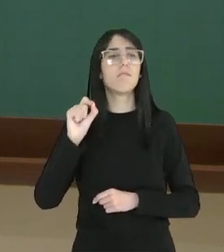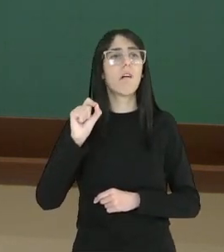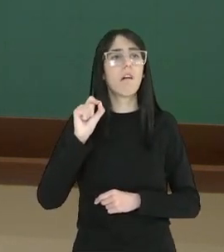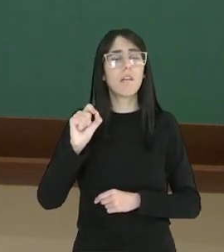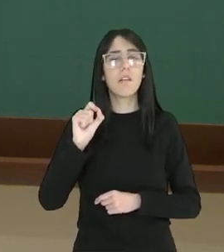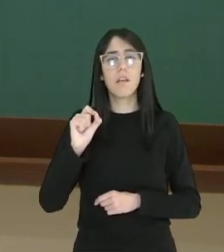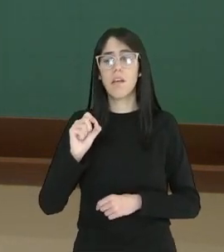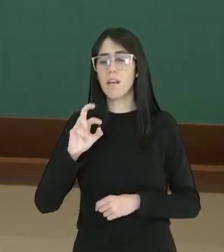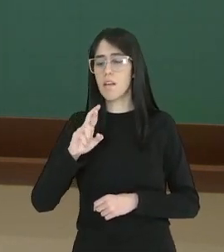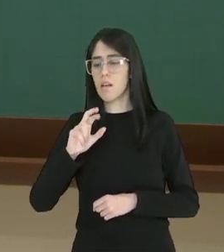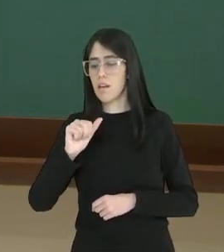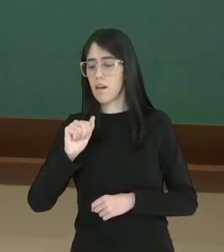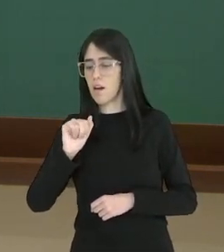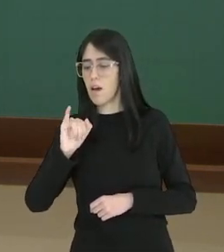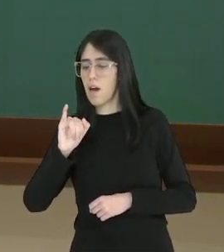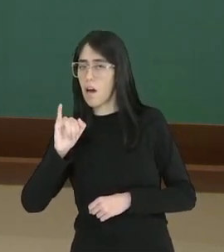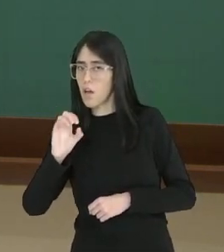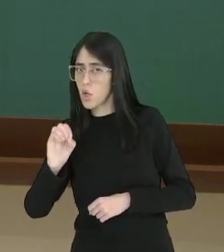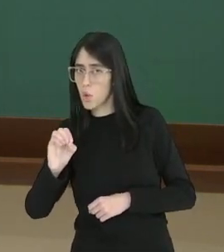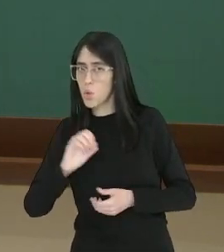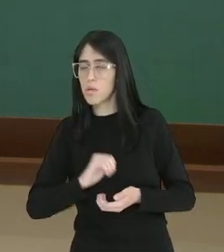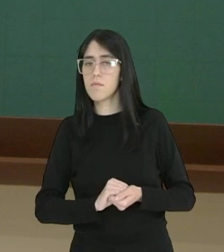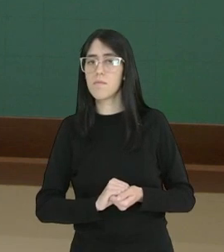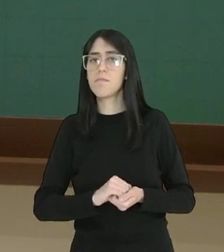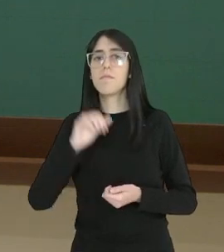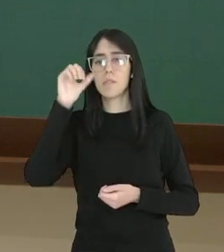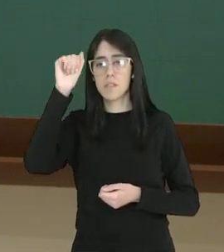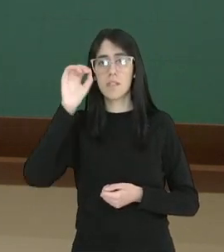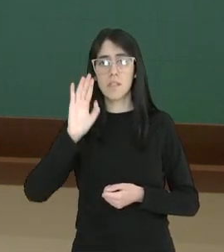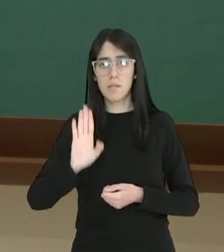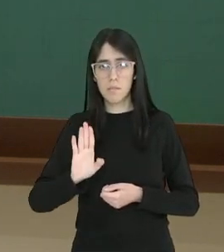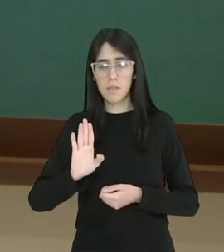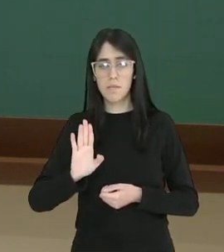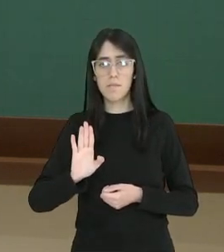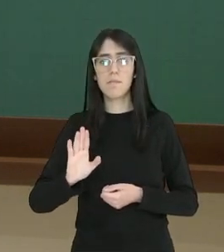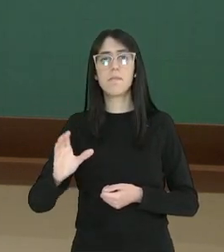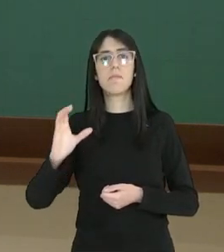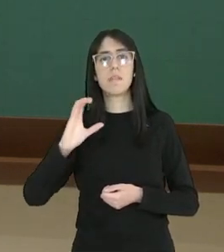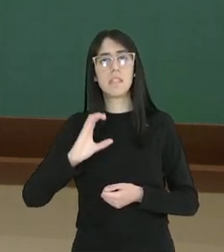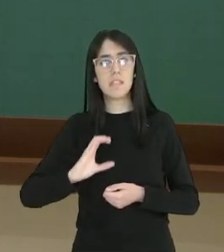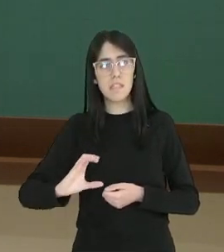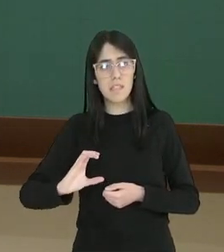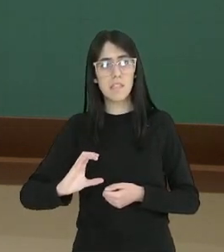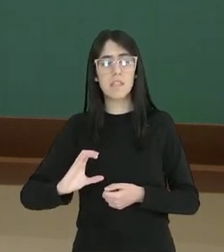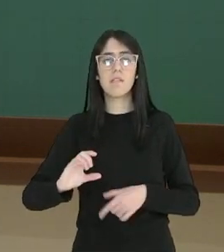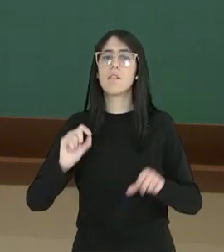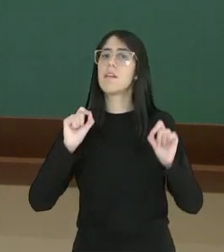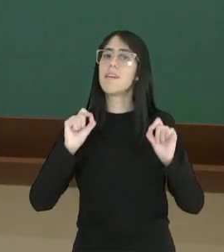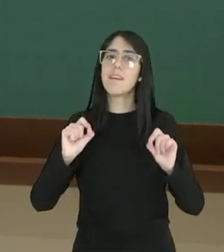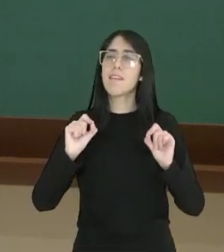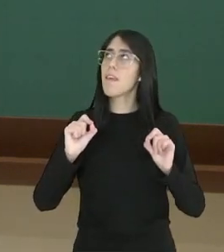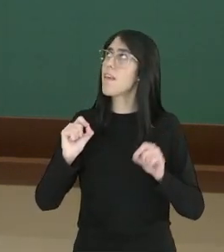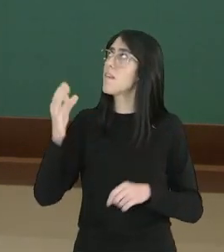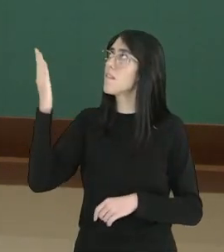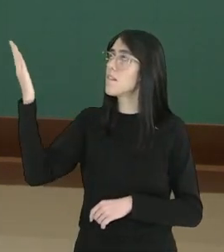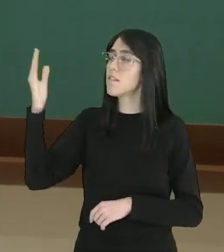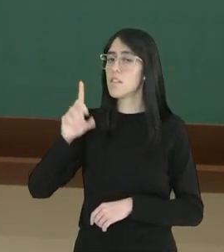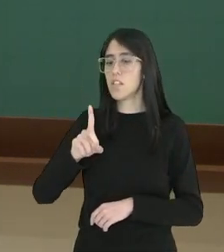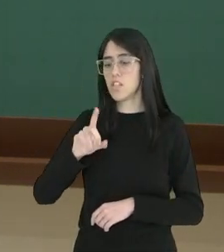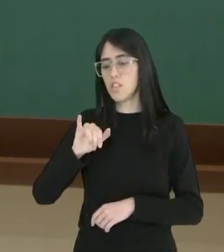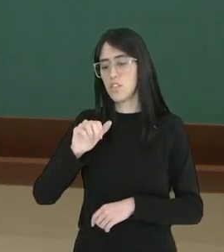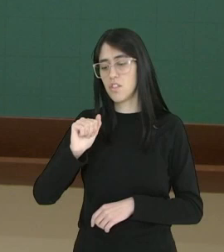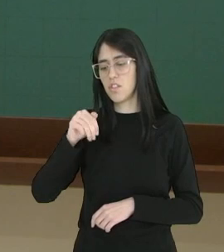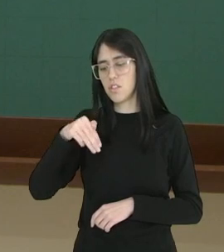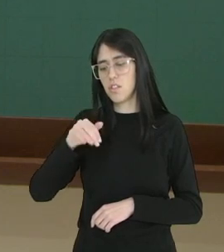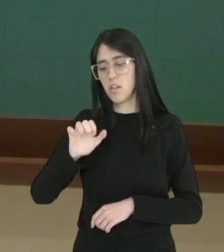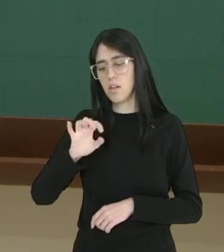representam as cordas. Letra B. Quais os segmentos representam raios?